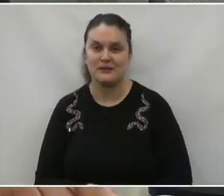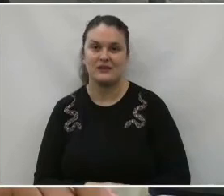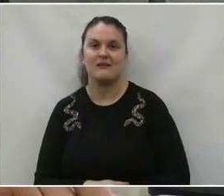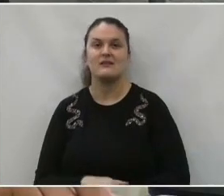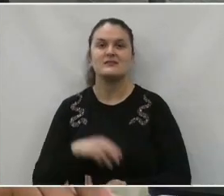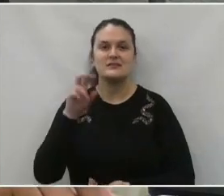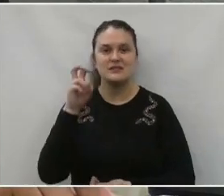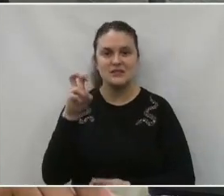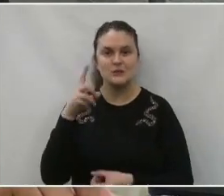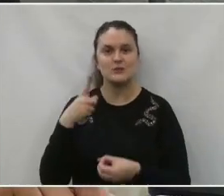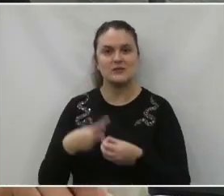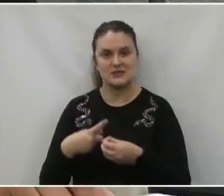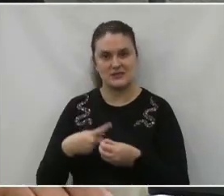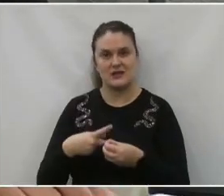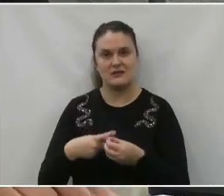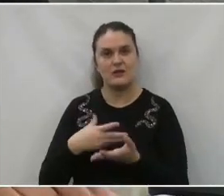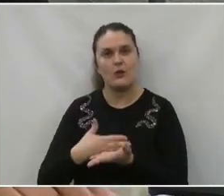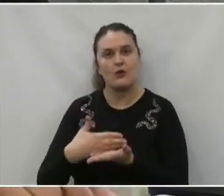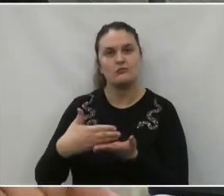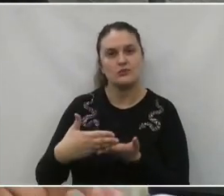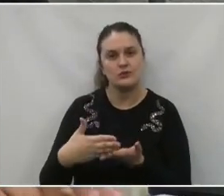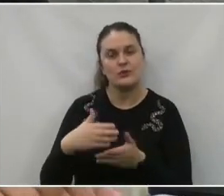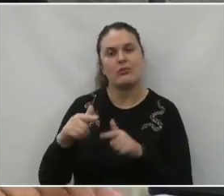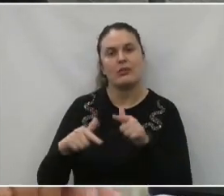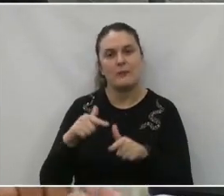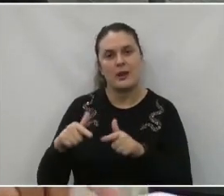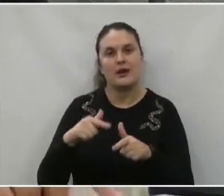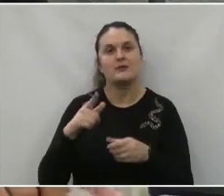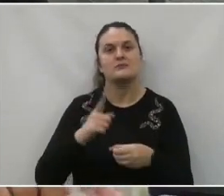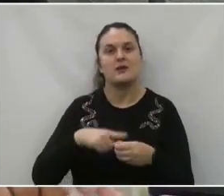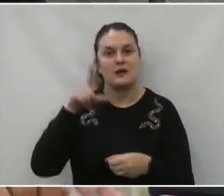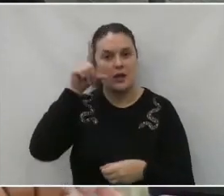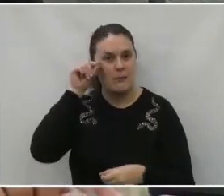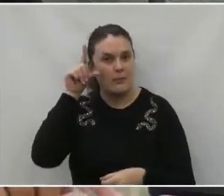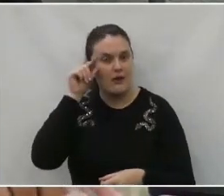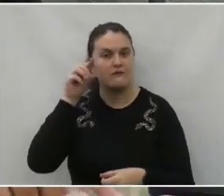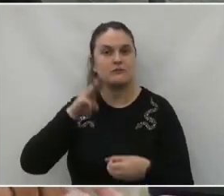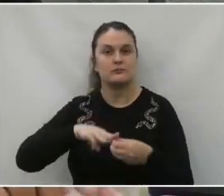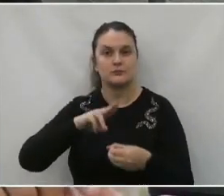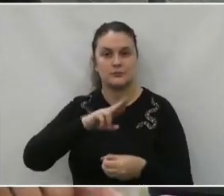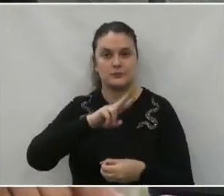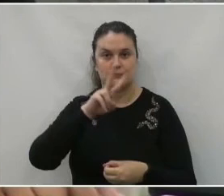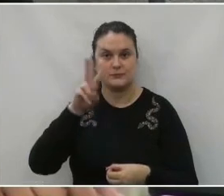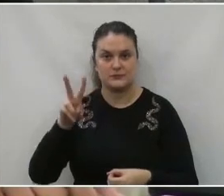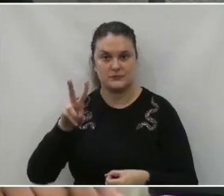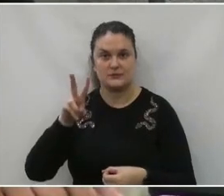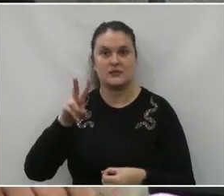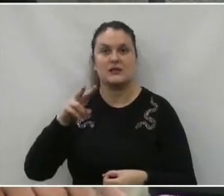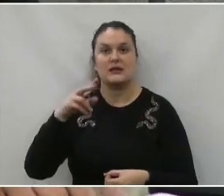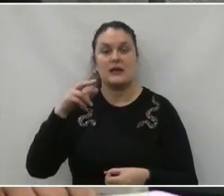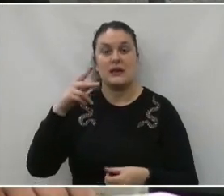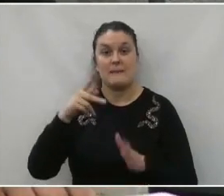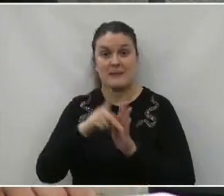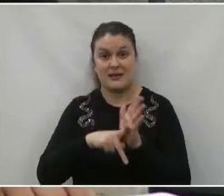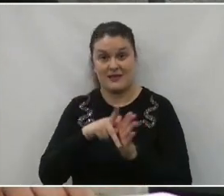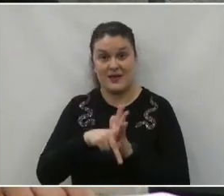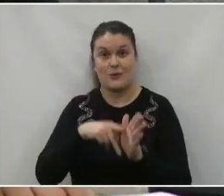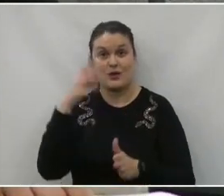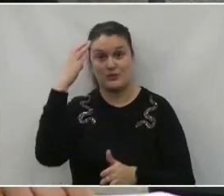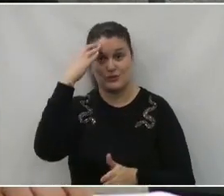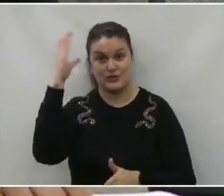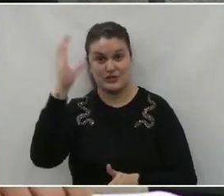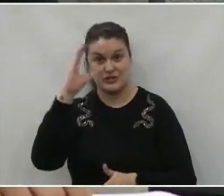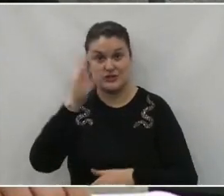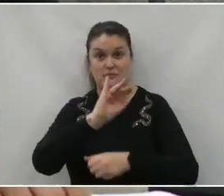5 cidades que iniciaram todo esse trabalho. Guarapuava, União da Vitória, Paranaguá, Curitiba